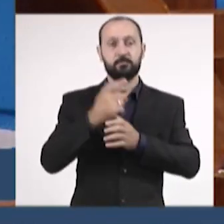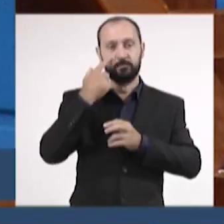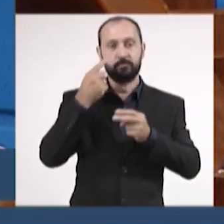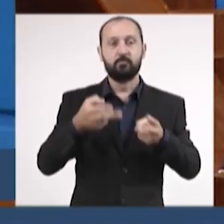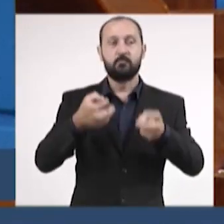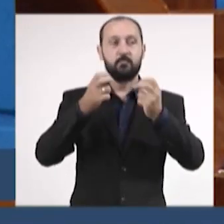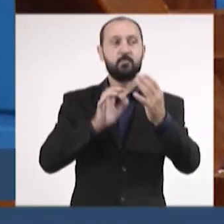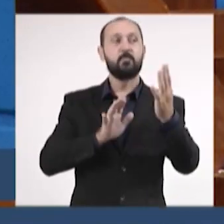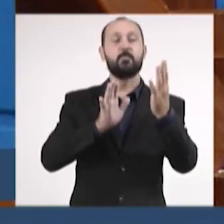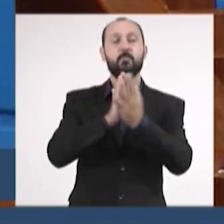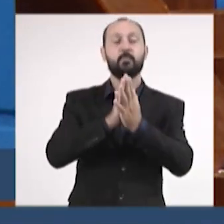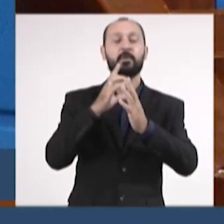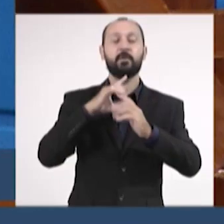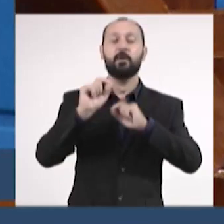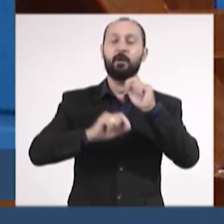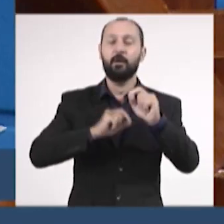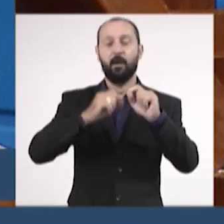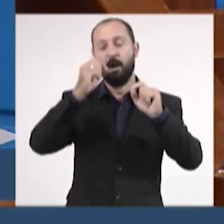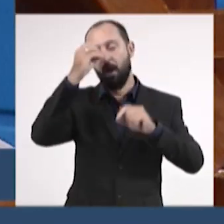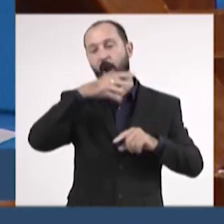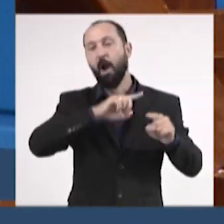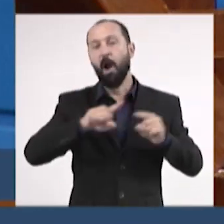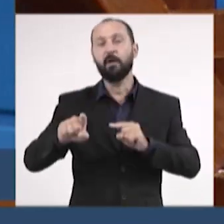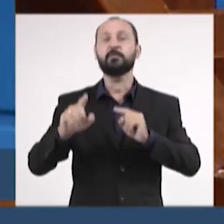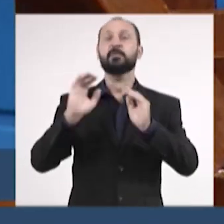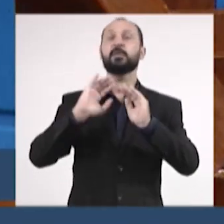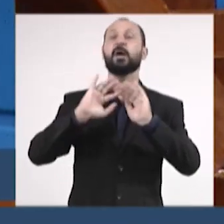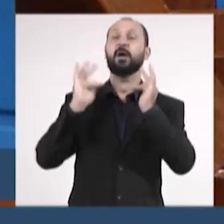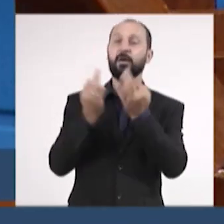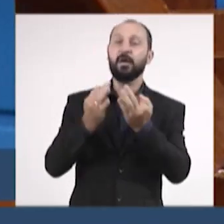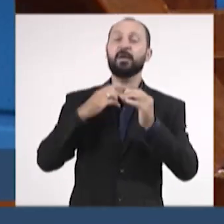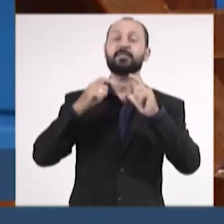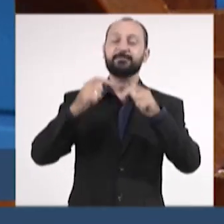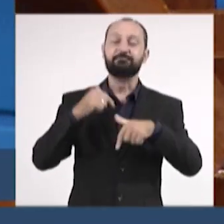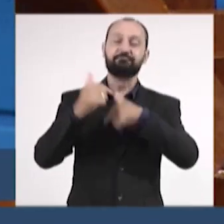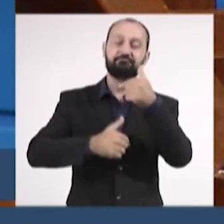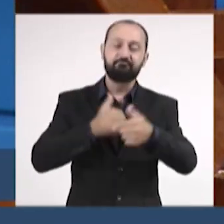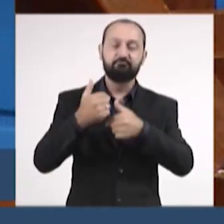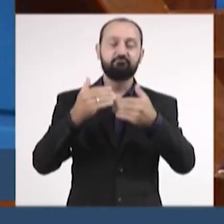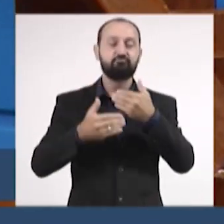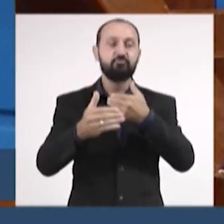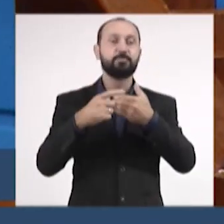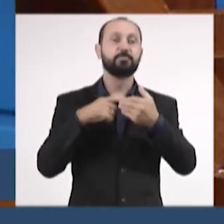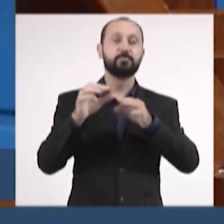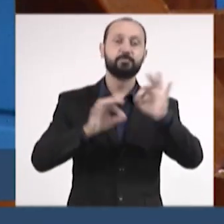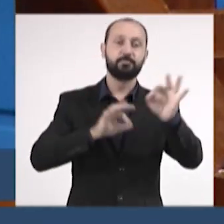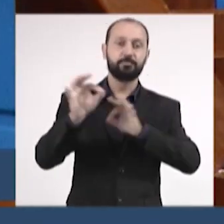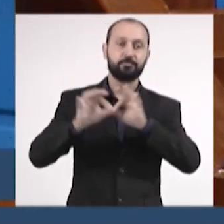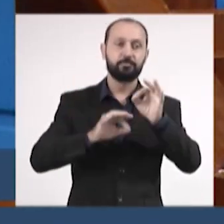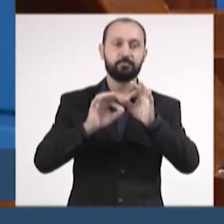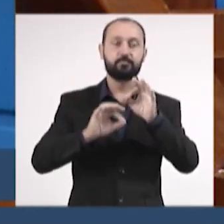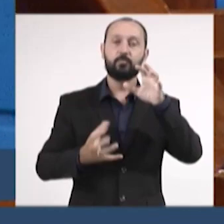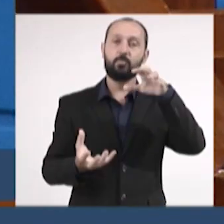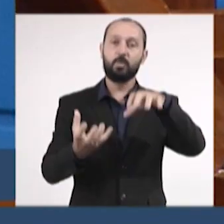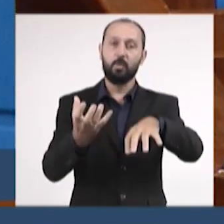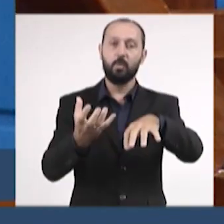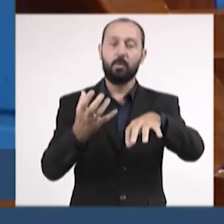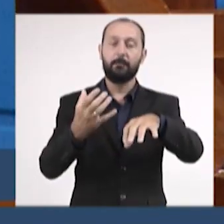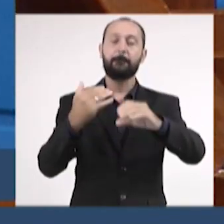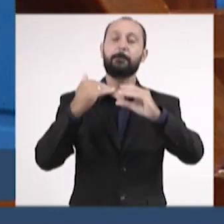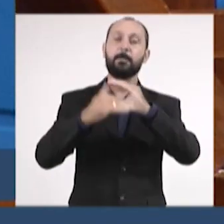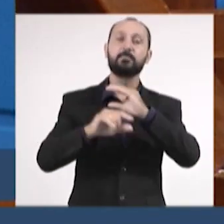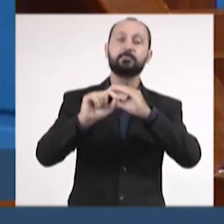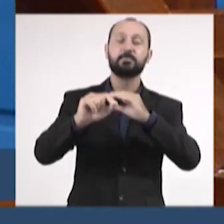o enfrentamento ao assédio e à violência doméstica e familiar no mundo do trabalho, foi encaminhado ao Congresso Nacional